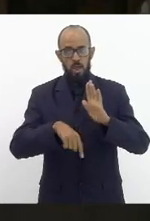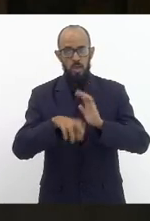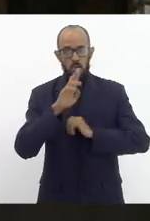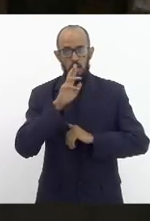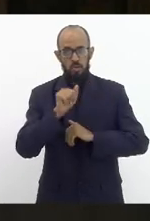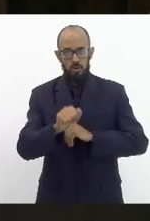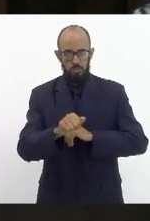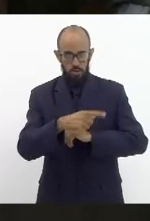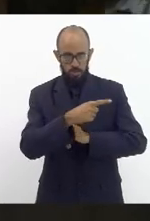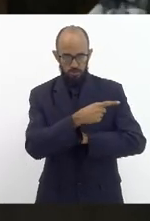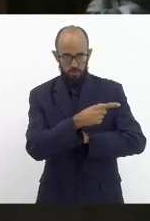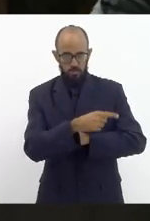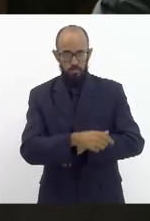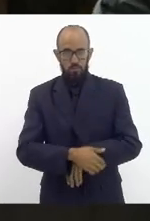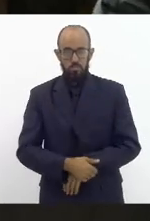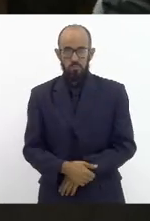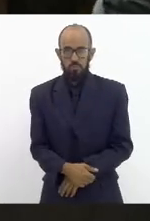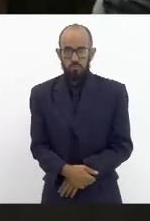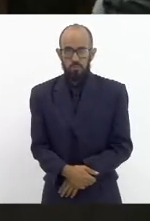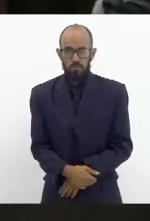Amorim.